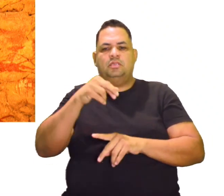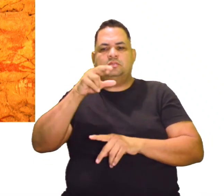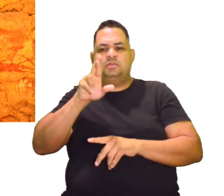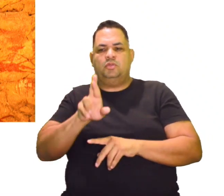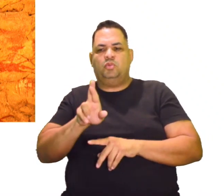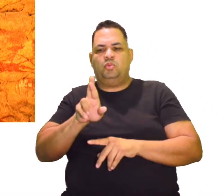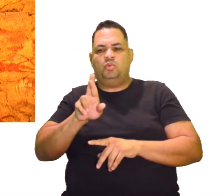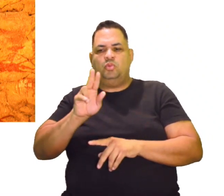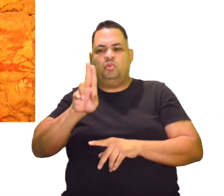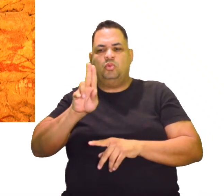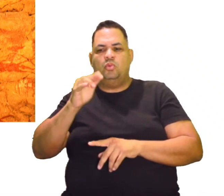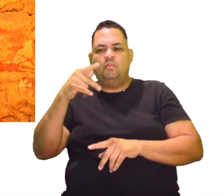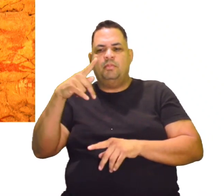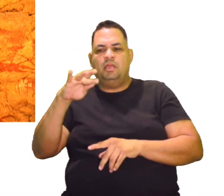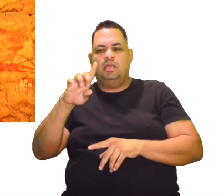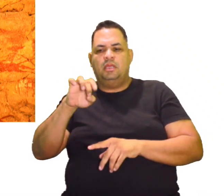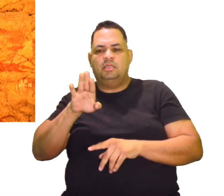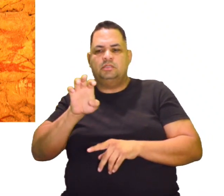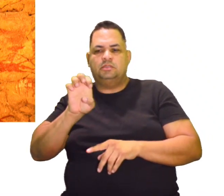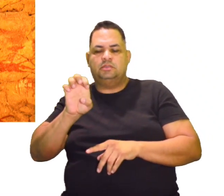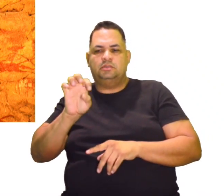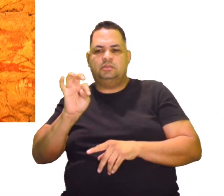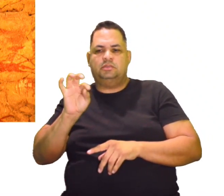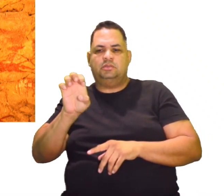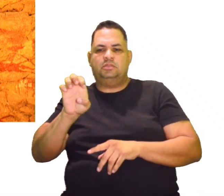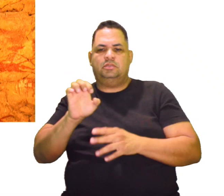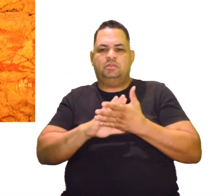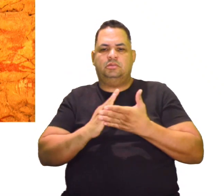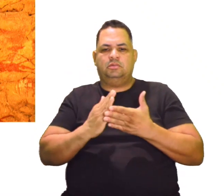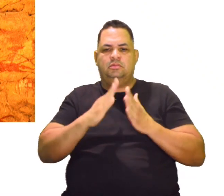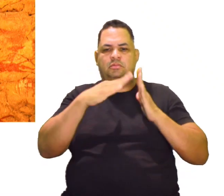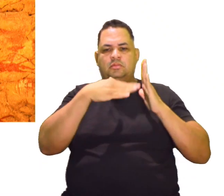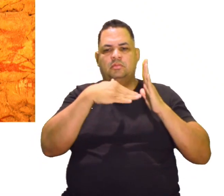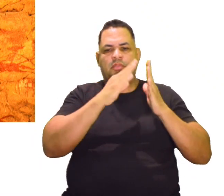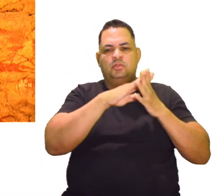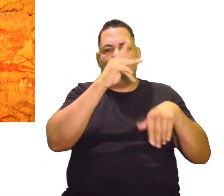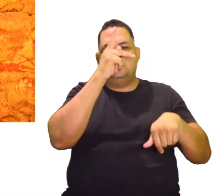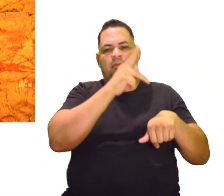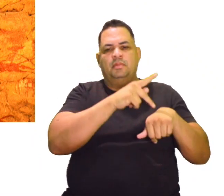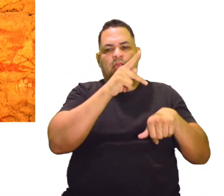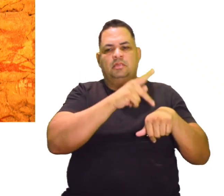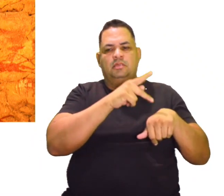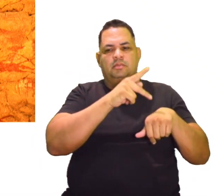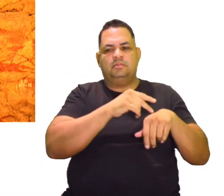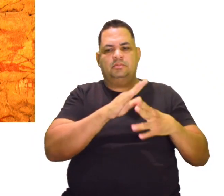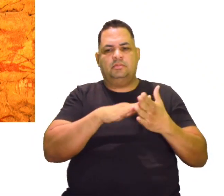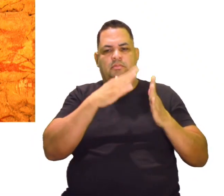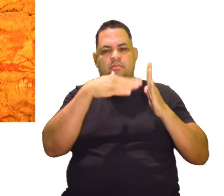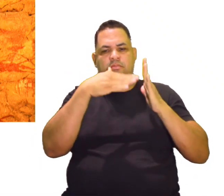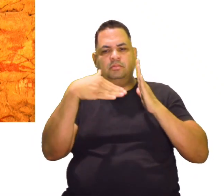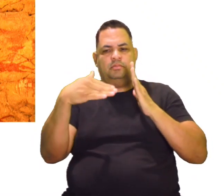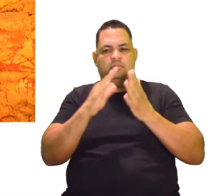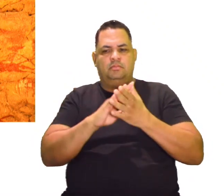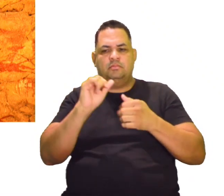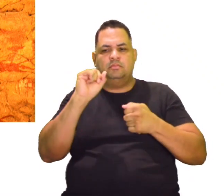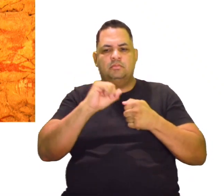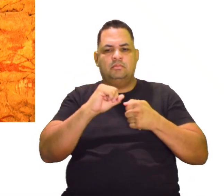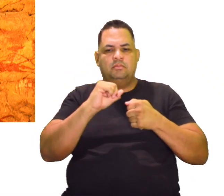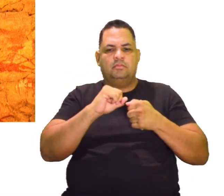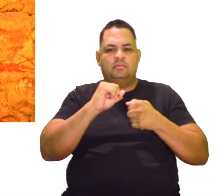aprenderam que é um tipo de desenhos, figuras e pintura feito